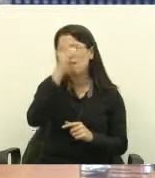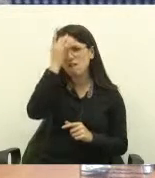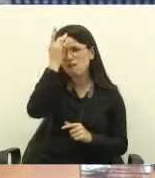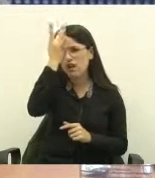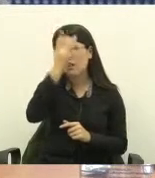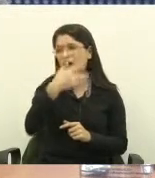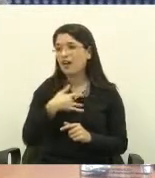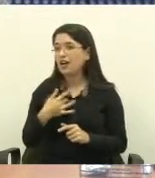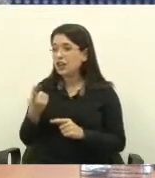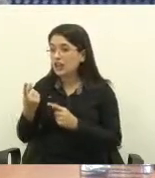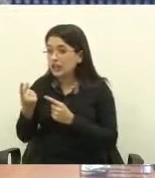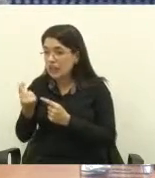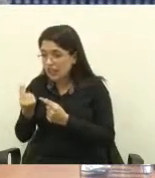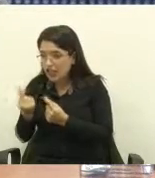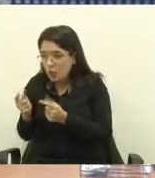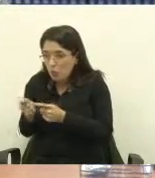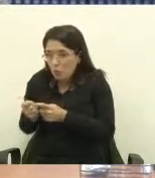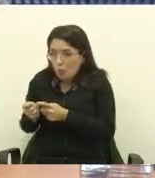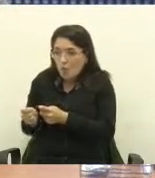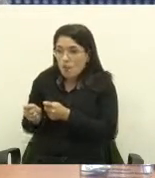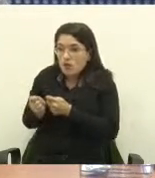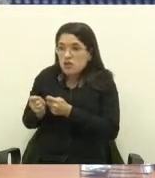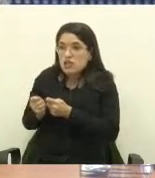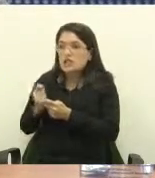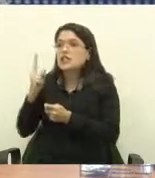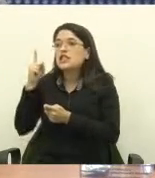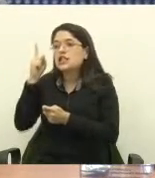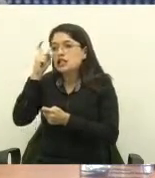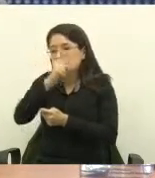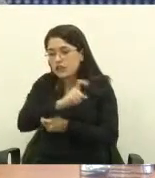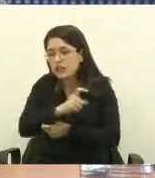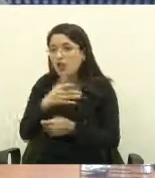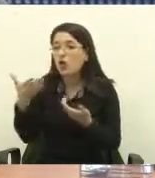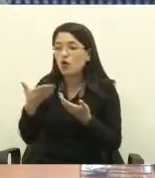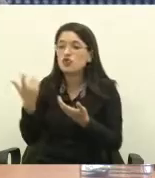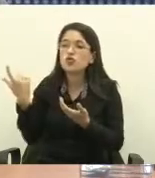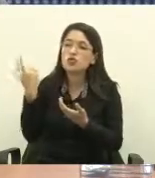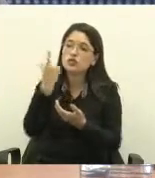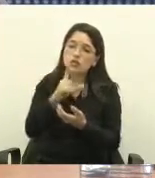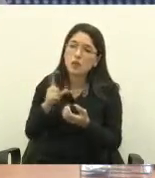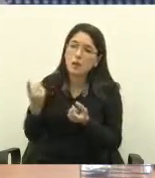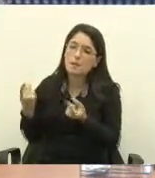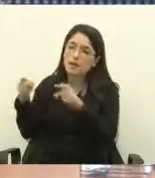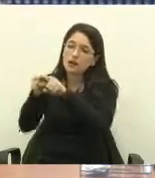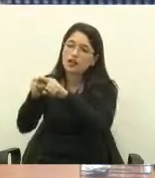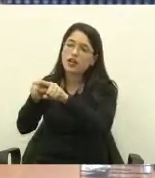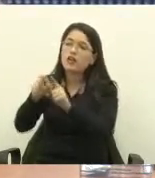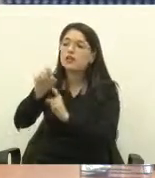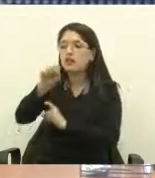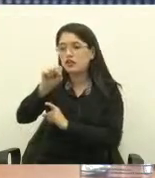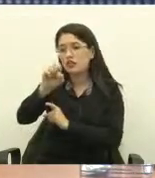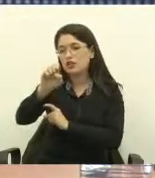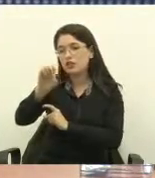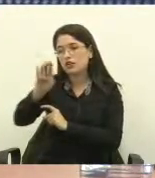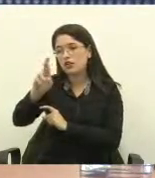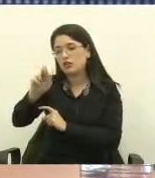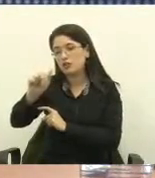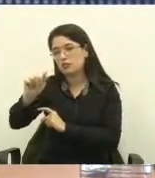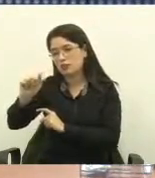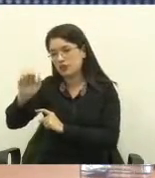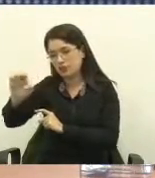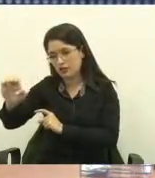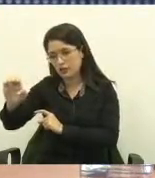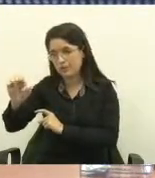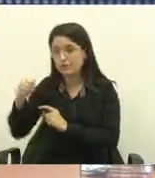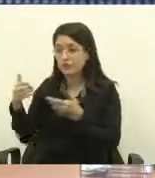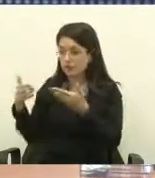alternativas. Hoje nós consolidamos uma parceria com o SEBRAE. Cadê o vereador? Hoje nós consolidamos,